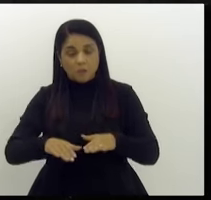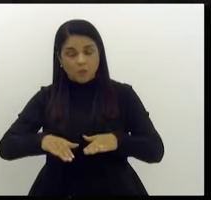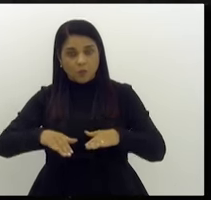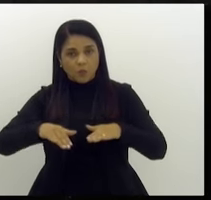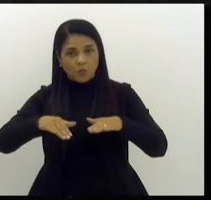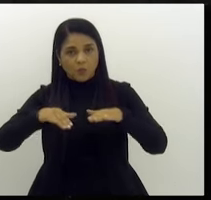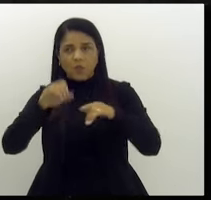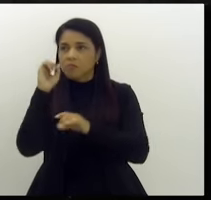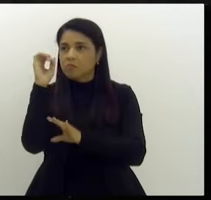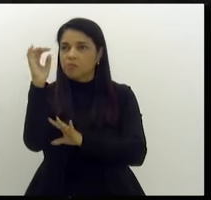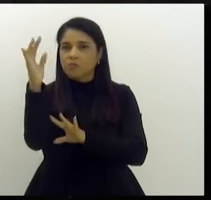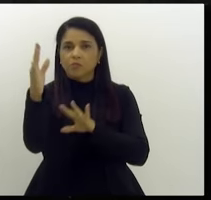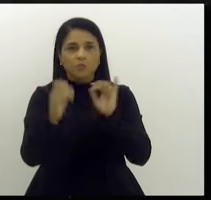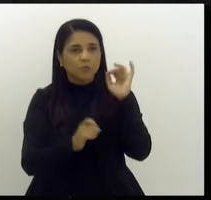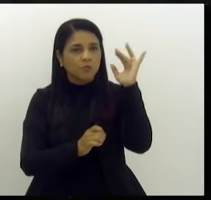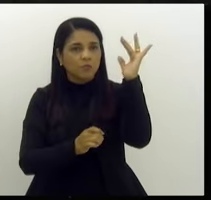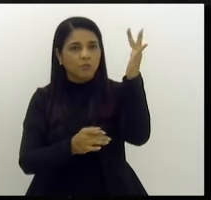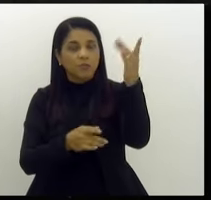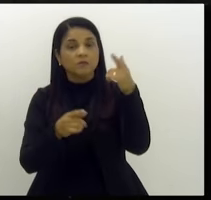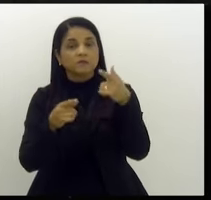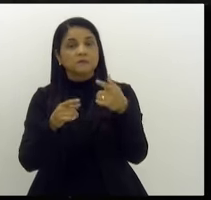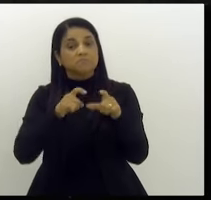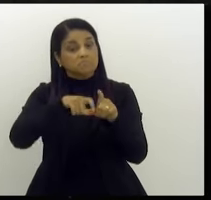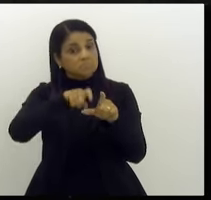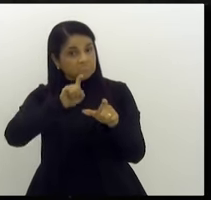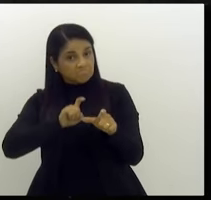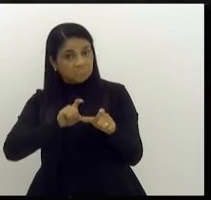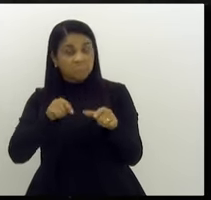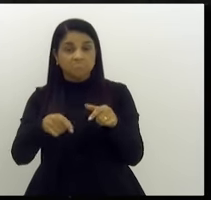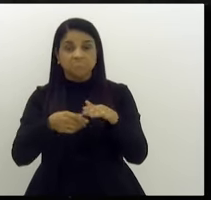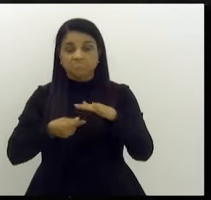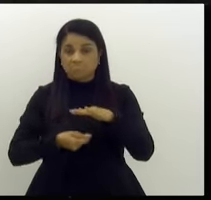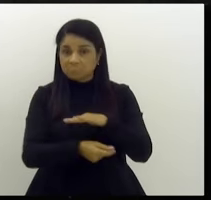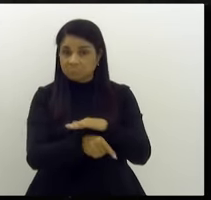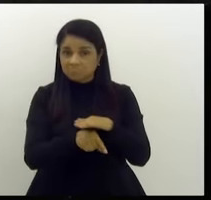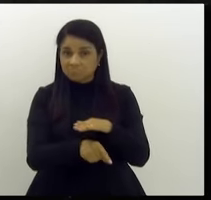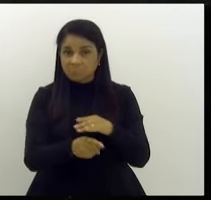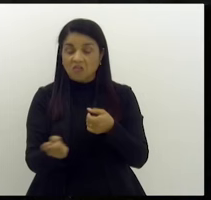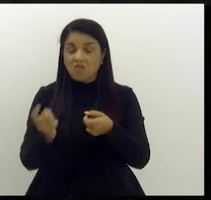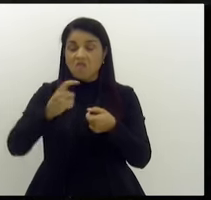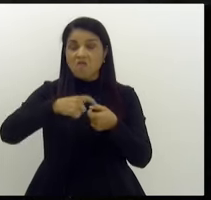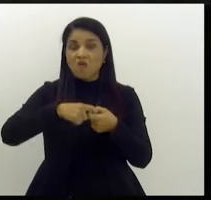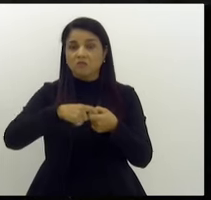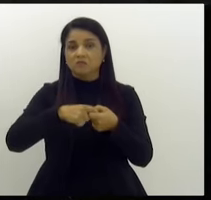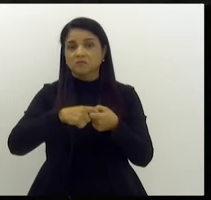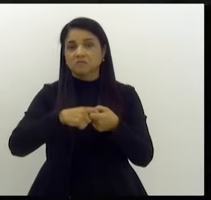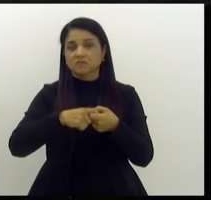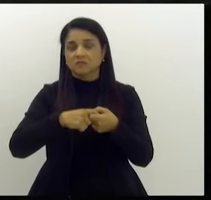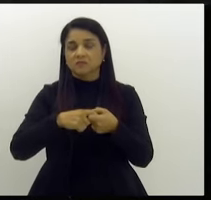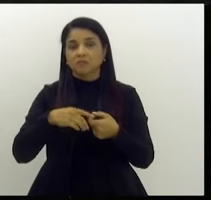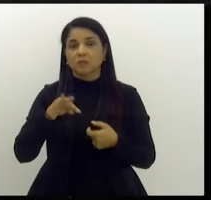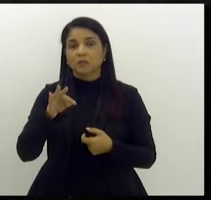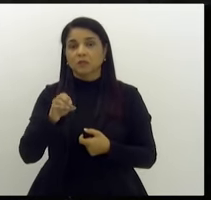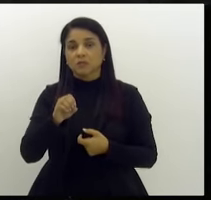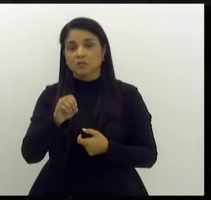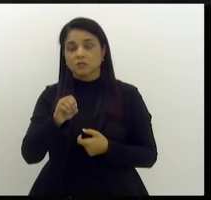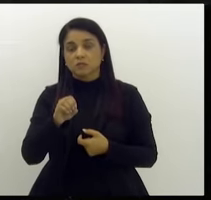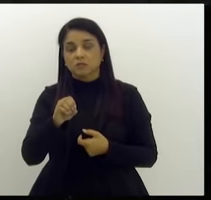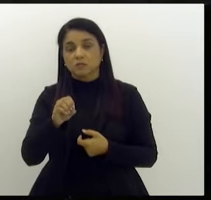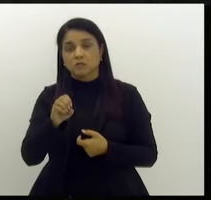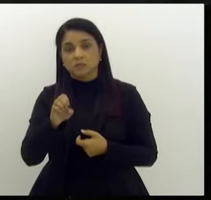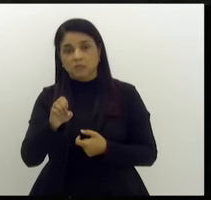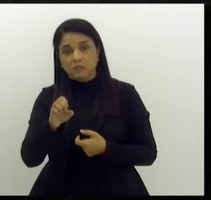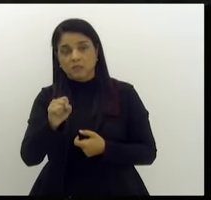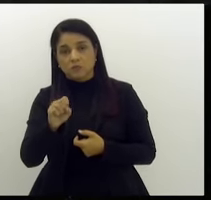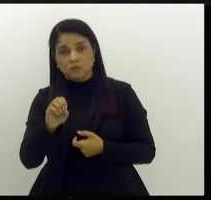não segundo a desvinculação poderá voltar paraa fonte sem do do Tesouro você que mora no